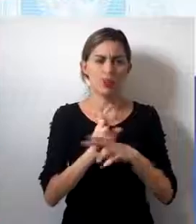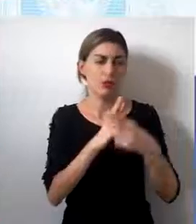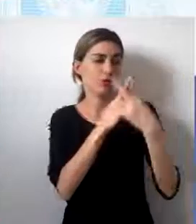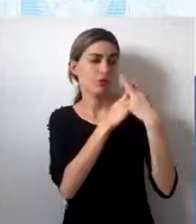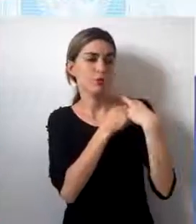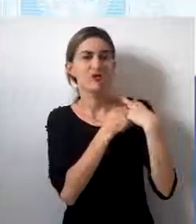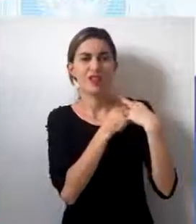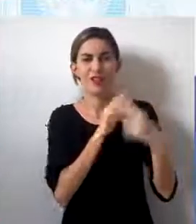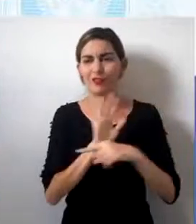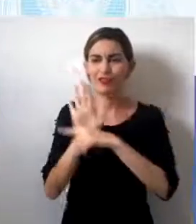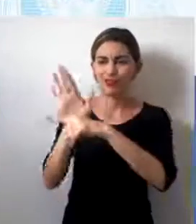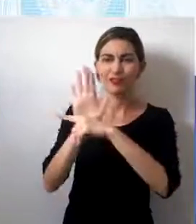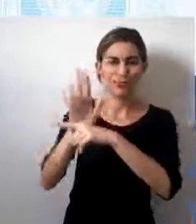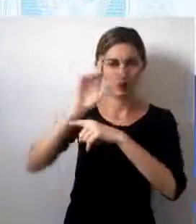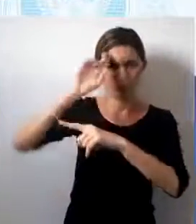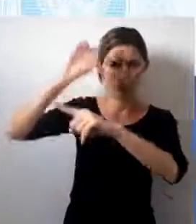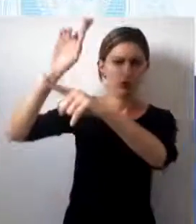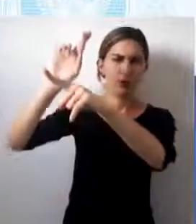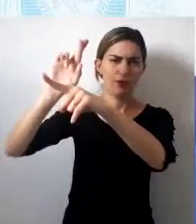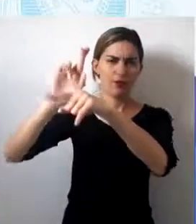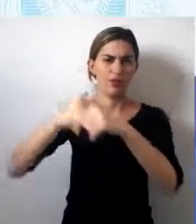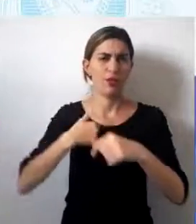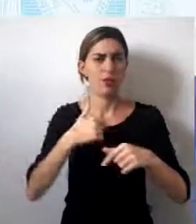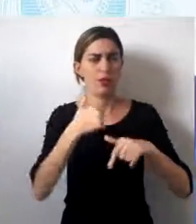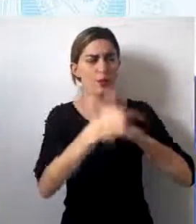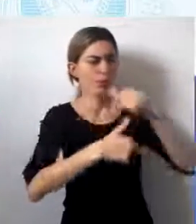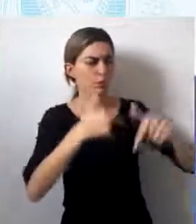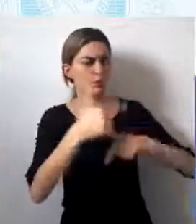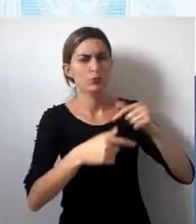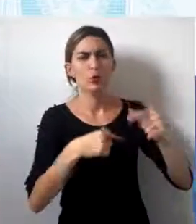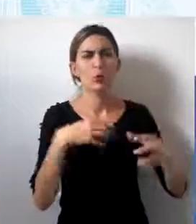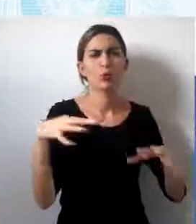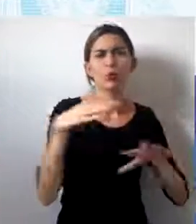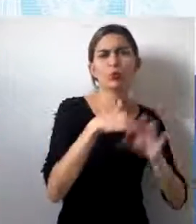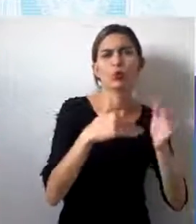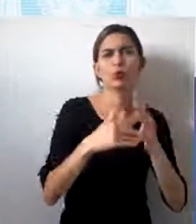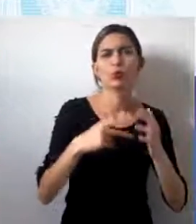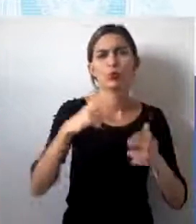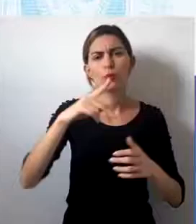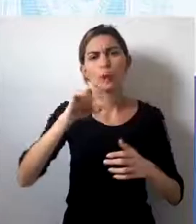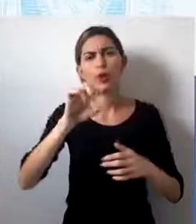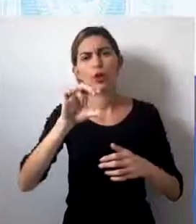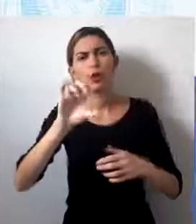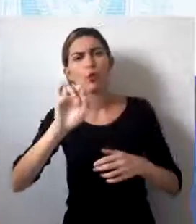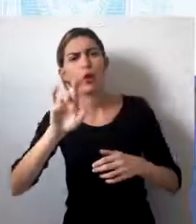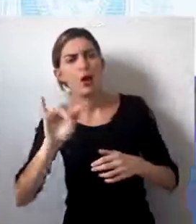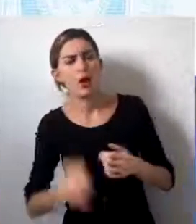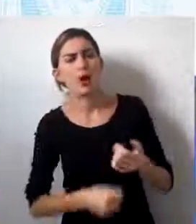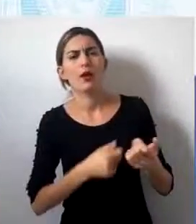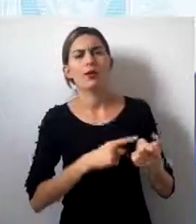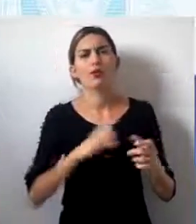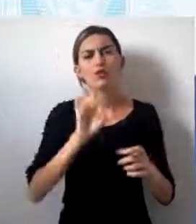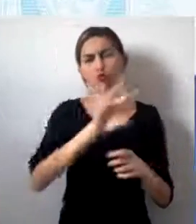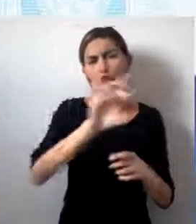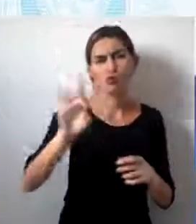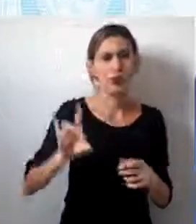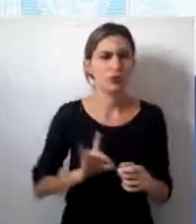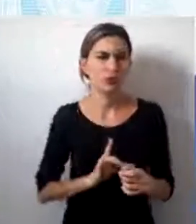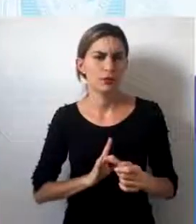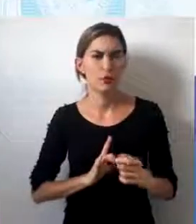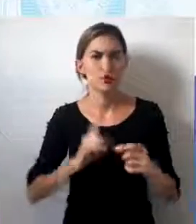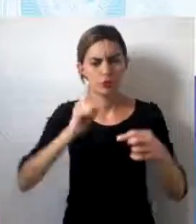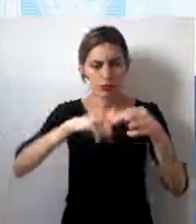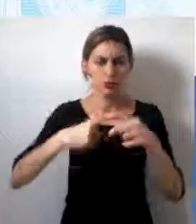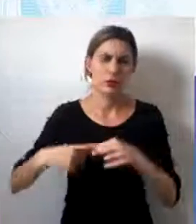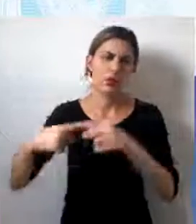direita do proprietário, mas ele lá lidava com toda a produção pecuária extensiva sozinho. Então,